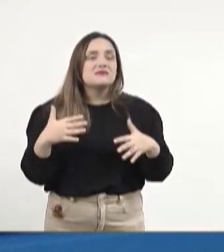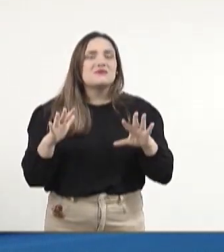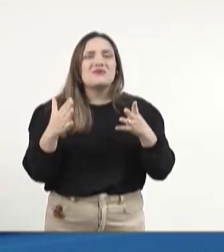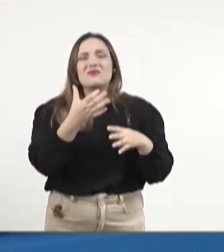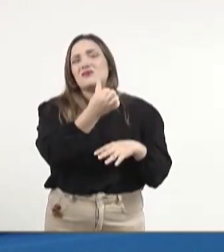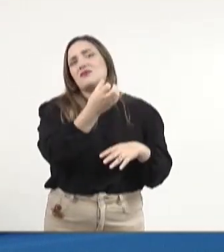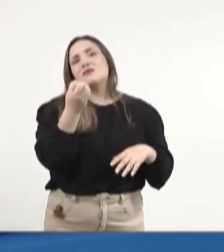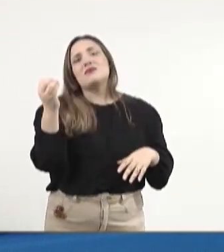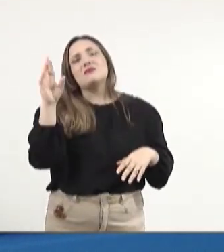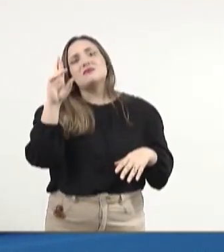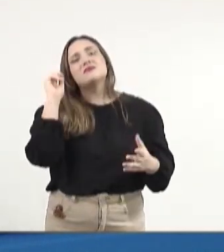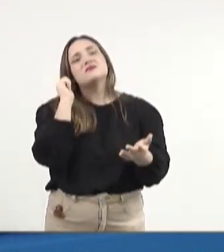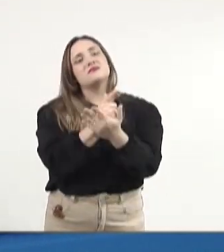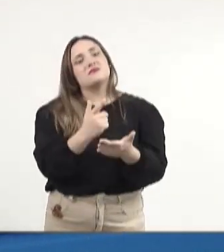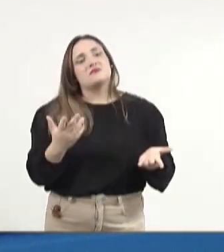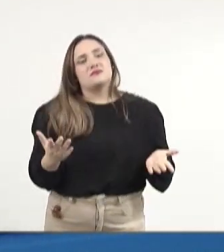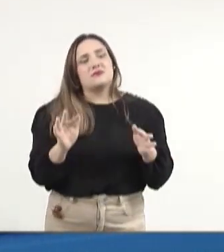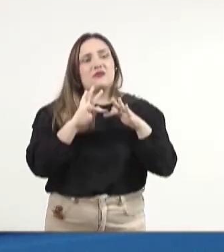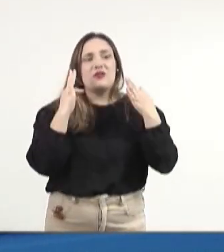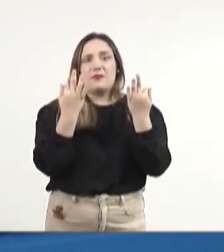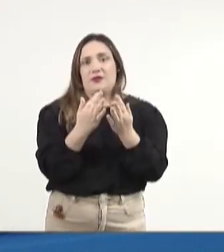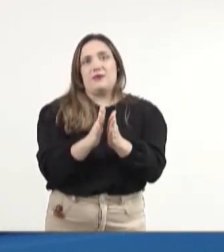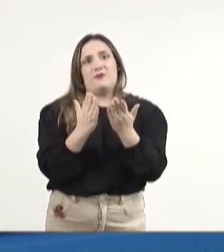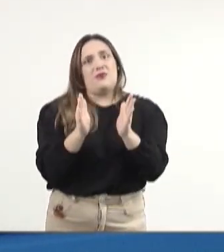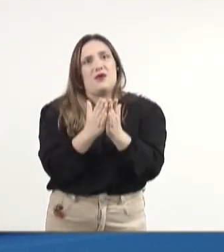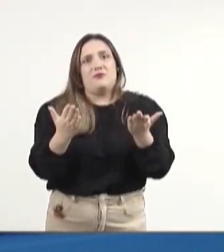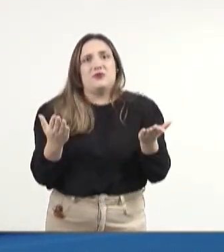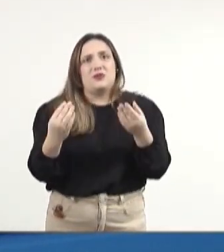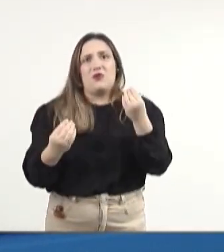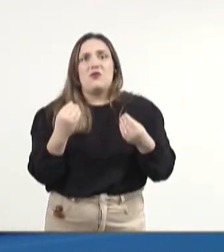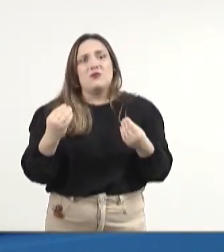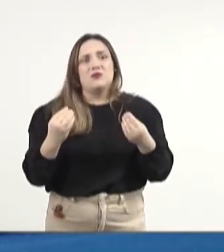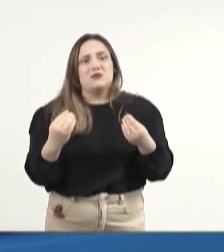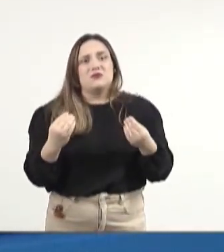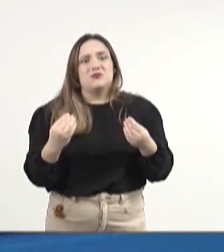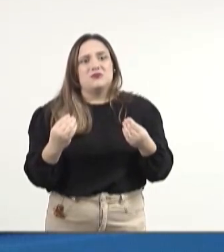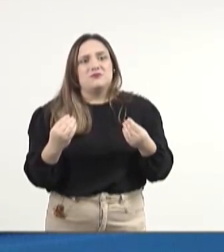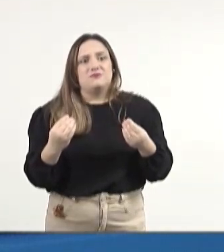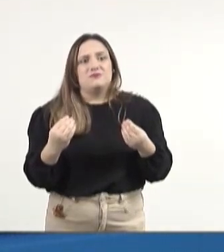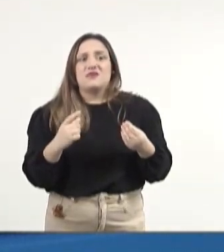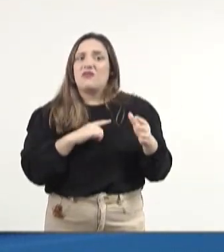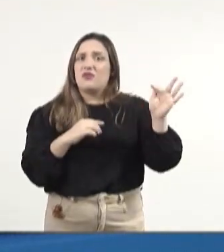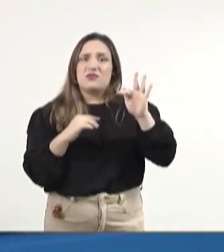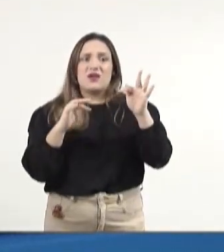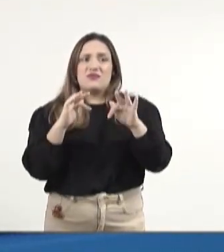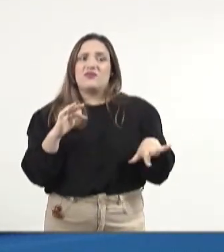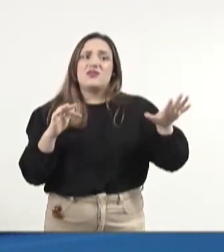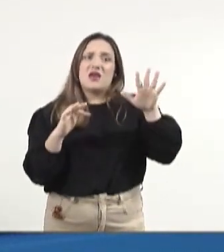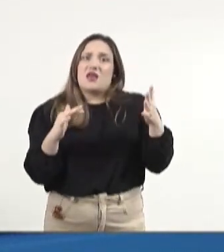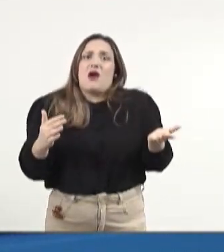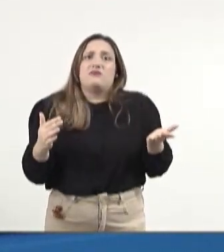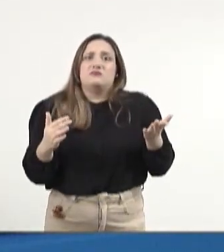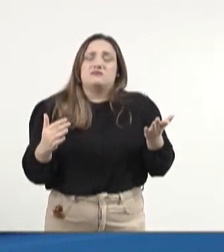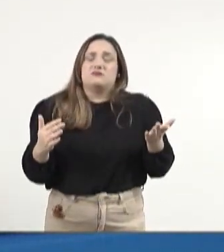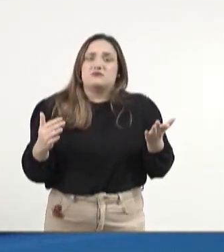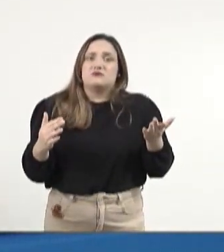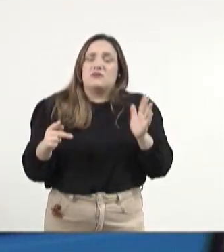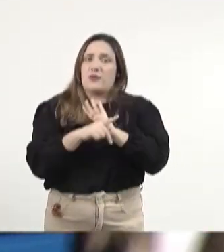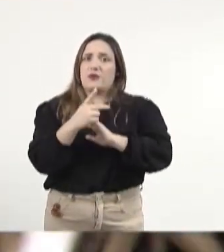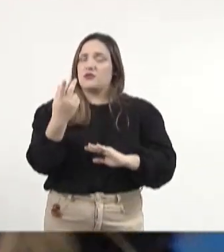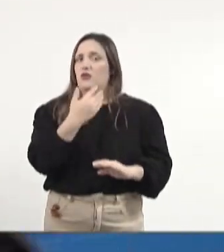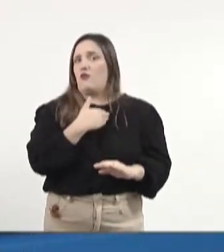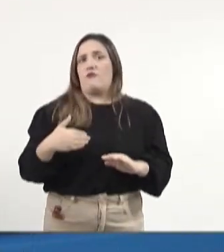em torno de R$ 600 para uma família de baixa renda numa universidade federal custeada pelo governo federal. Então, um assunto importante,